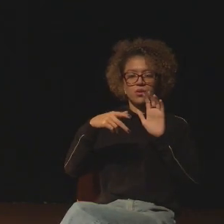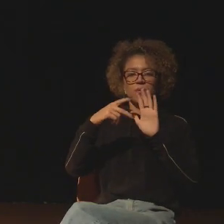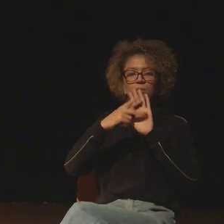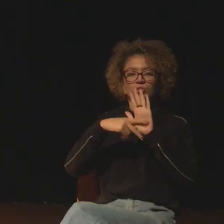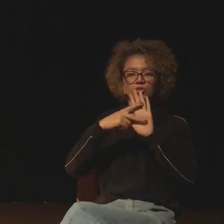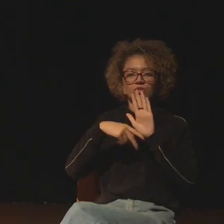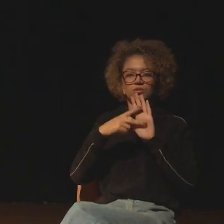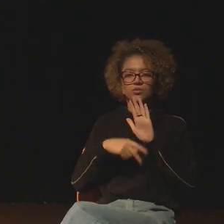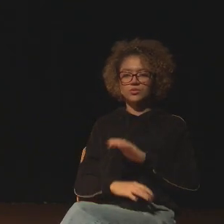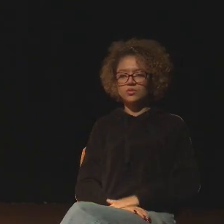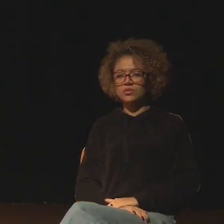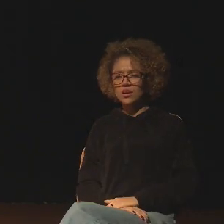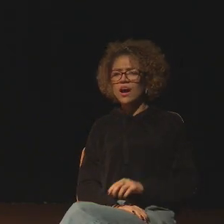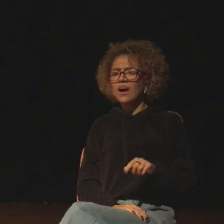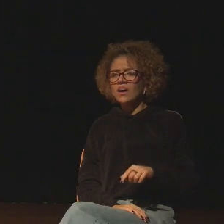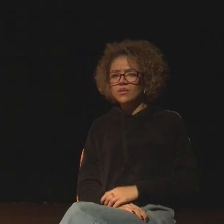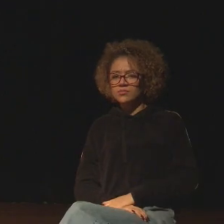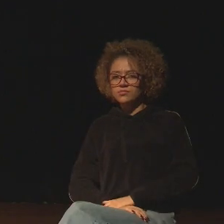O Martim.